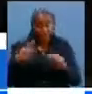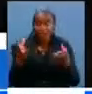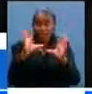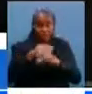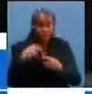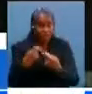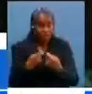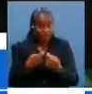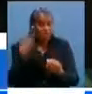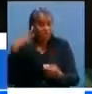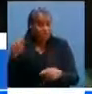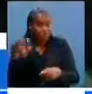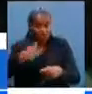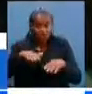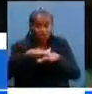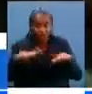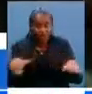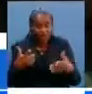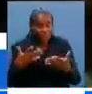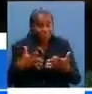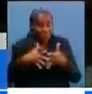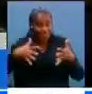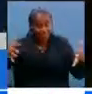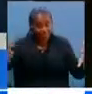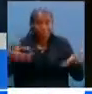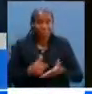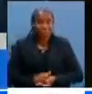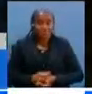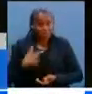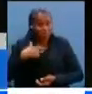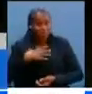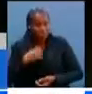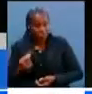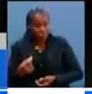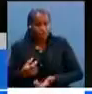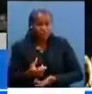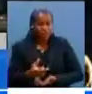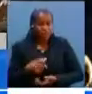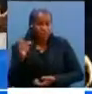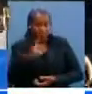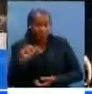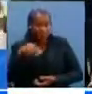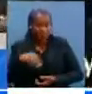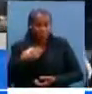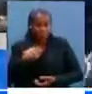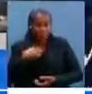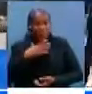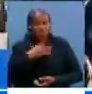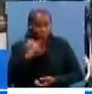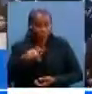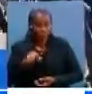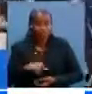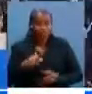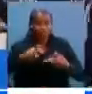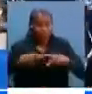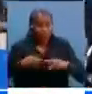e já valorizaram expresso ligando compra é grande gostar de zeca pagodinho não gostar assim a câmara municipal de são vicente